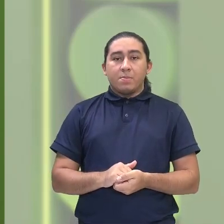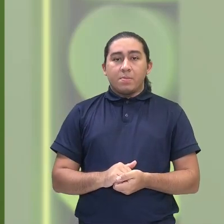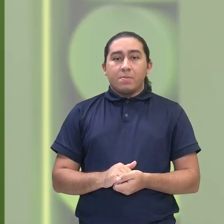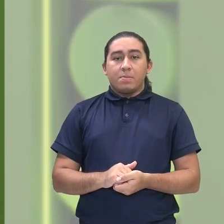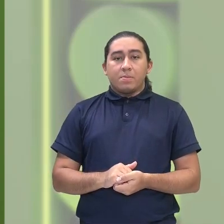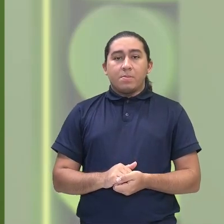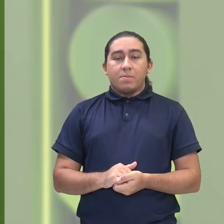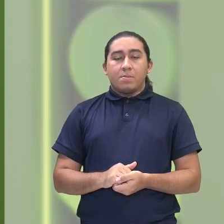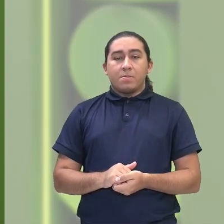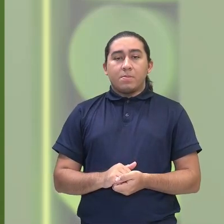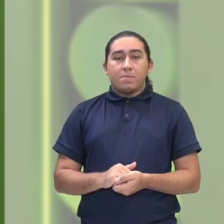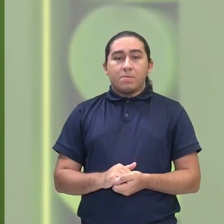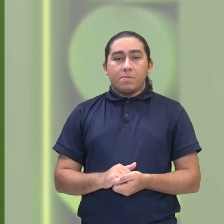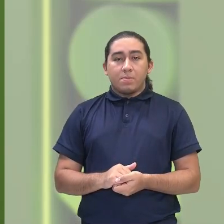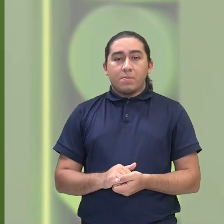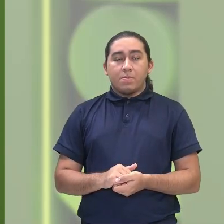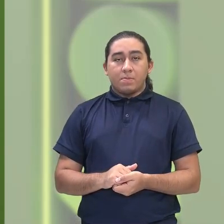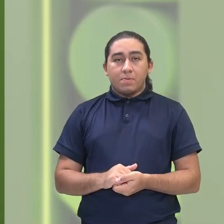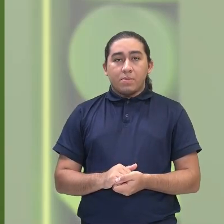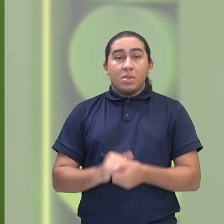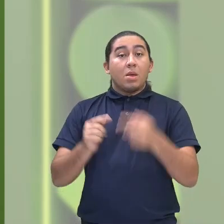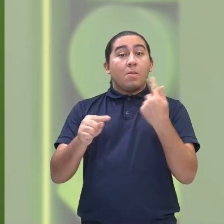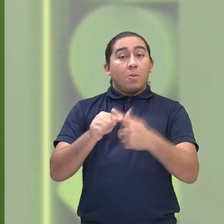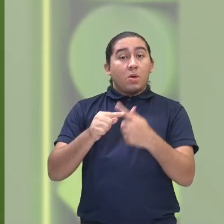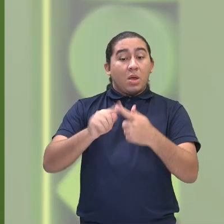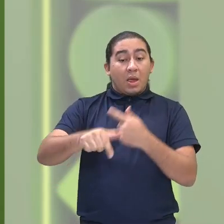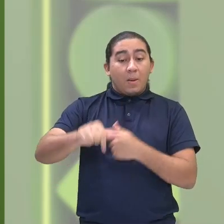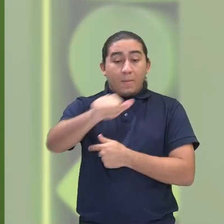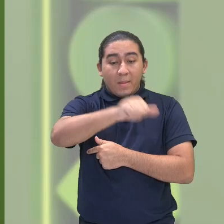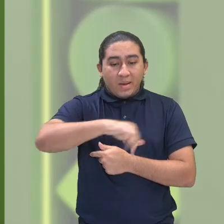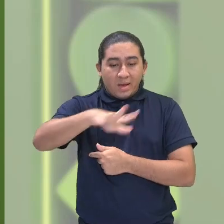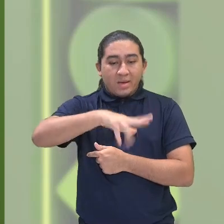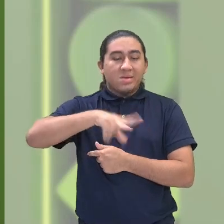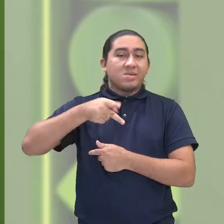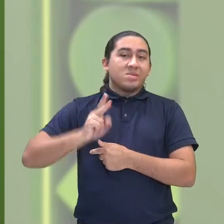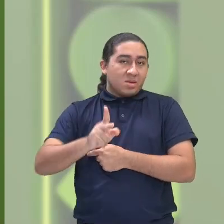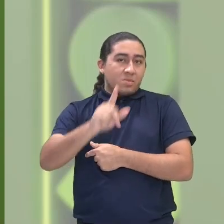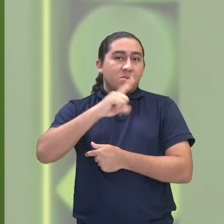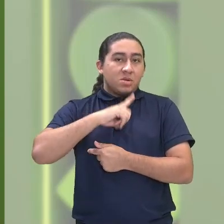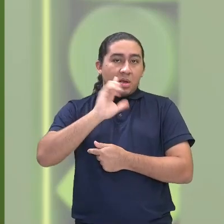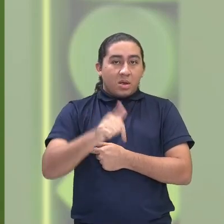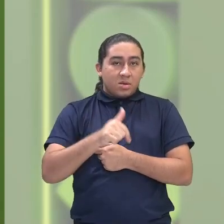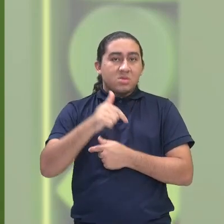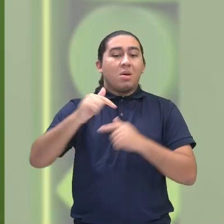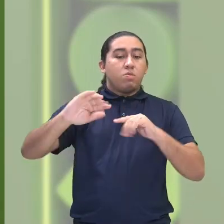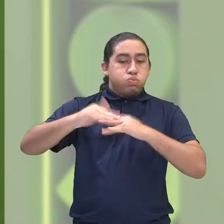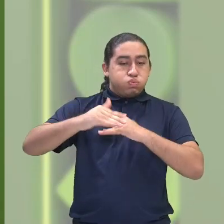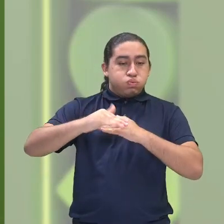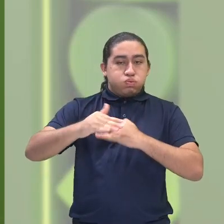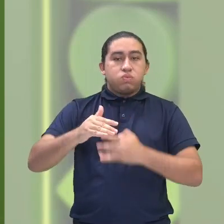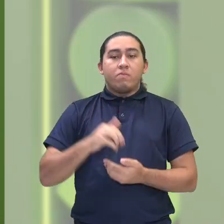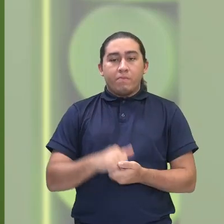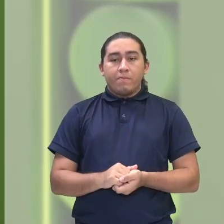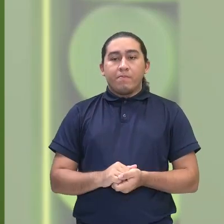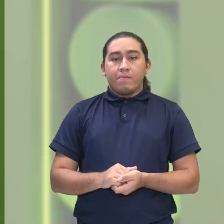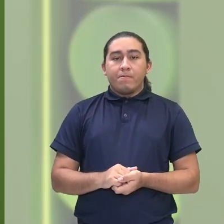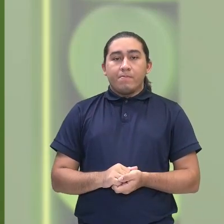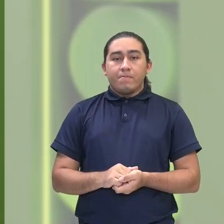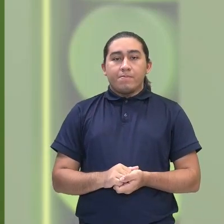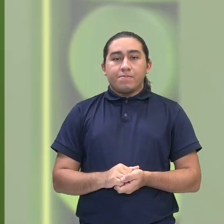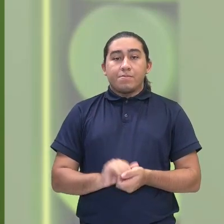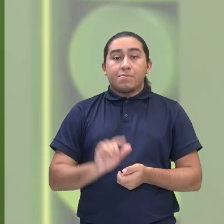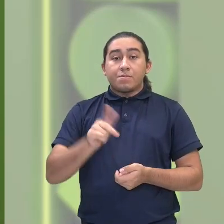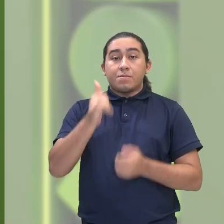quando acontecerem terremotos, justamente por ser uma área que enfrenta bastante essa atividade já de muitos anos, certo? Vamos ver